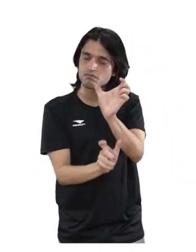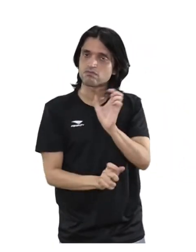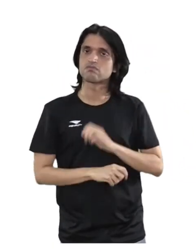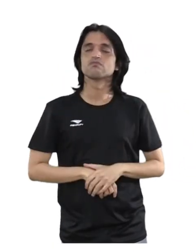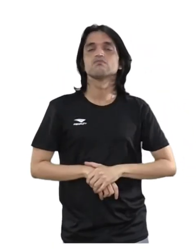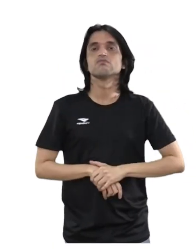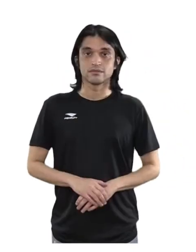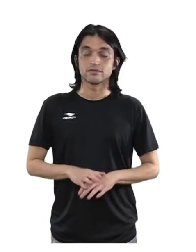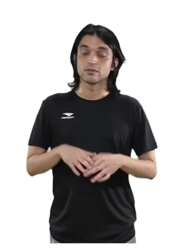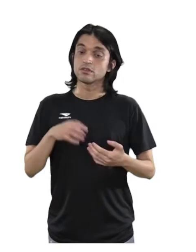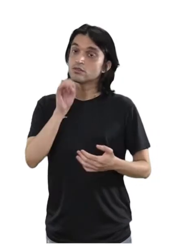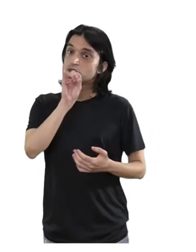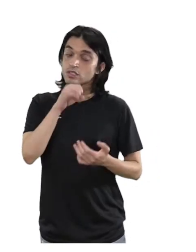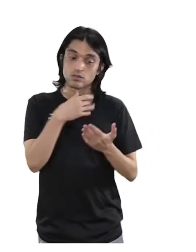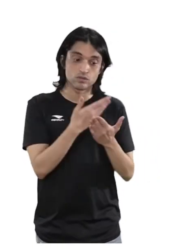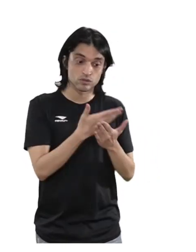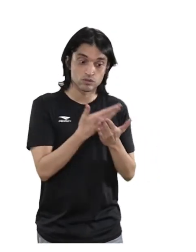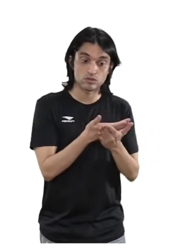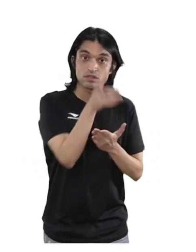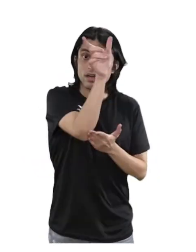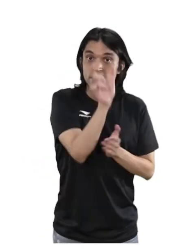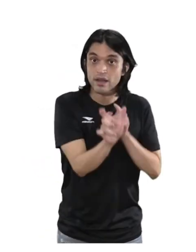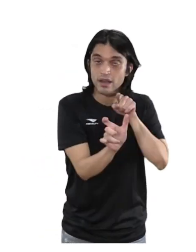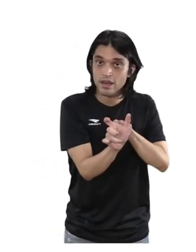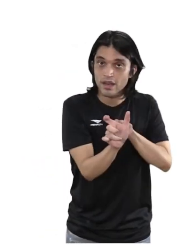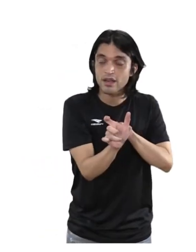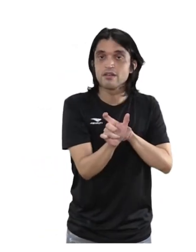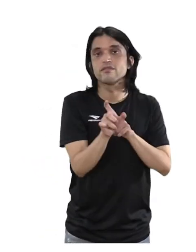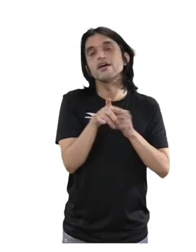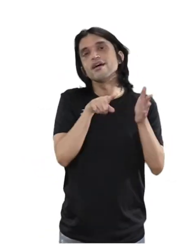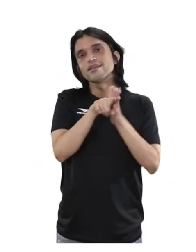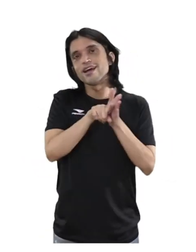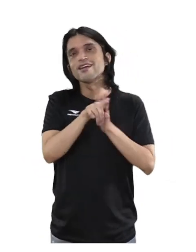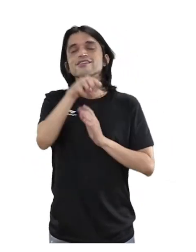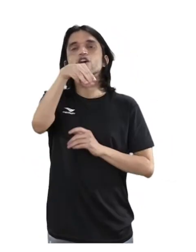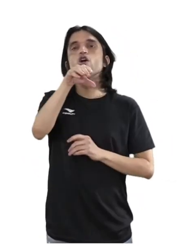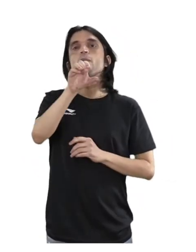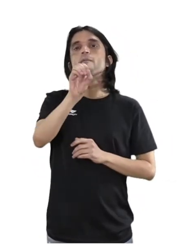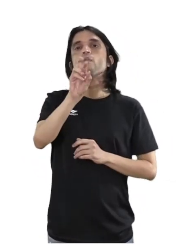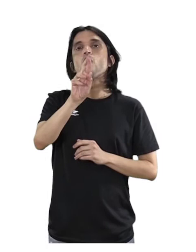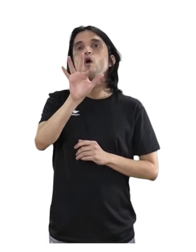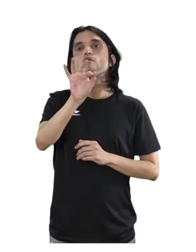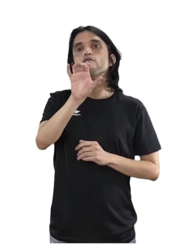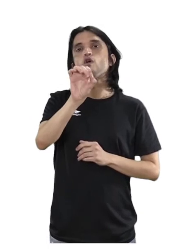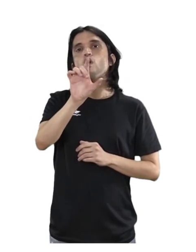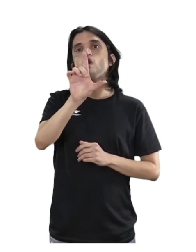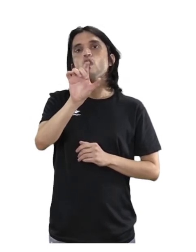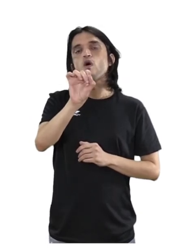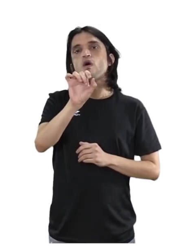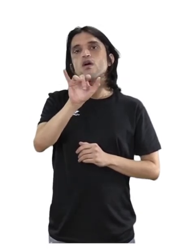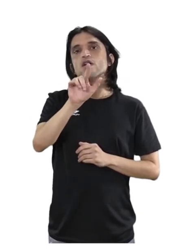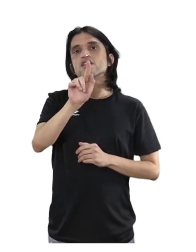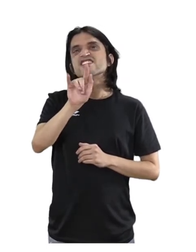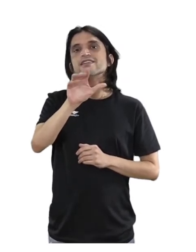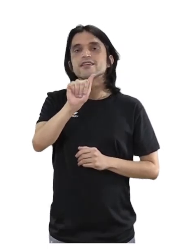o objeto de estudo é a palavra, tem-se análise morfológica. Entretanto, se a busca é por sua função